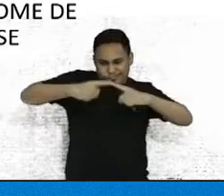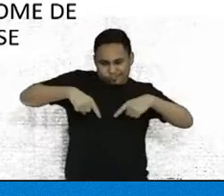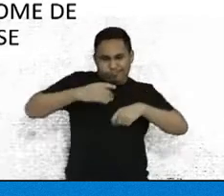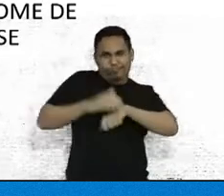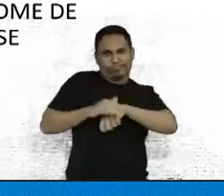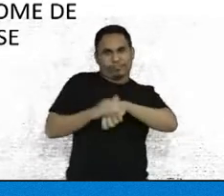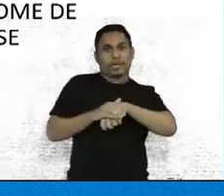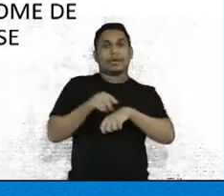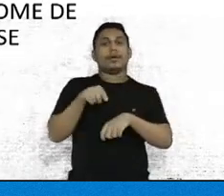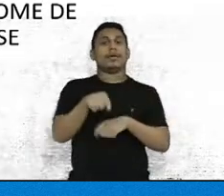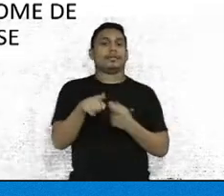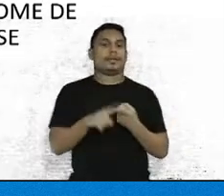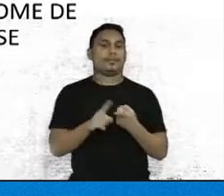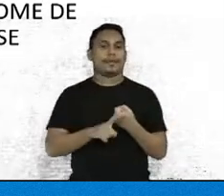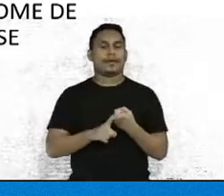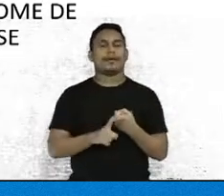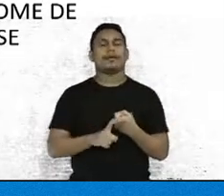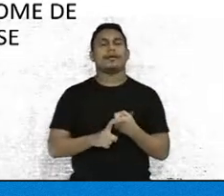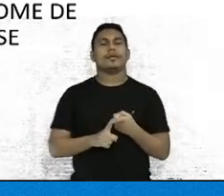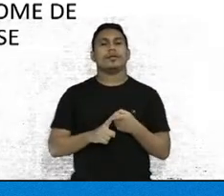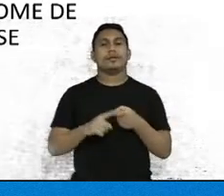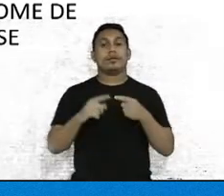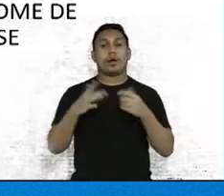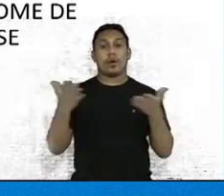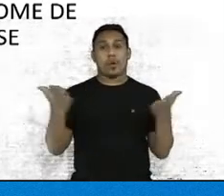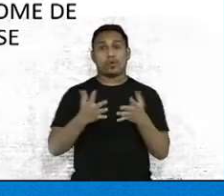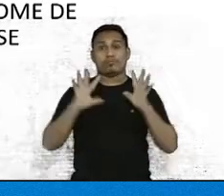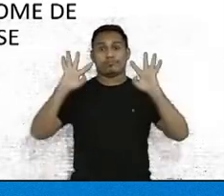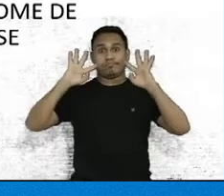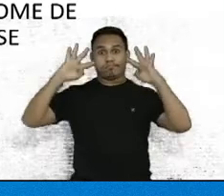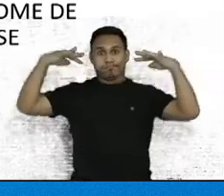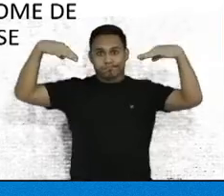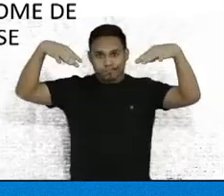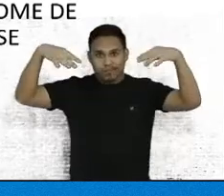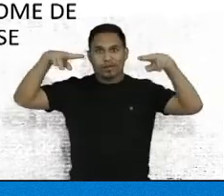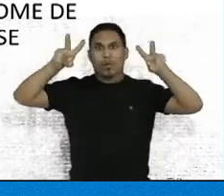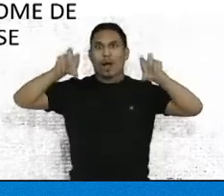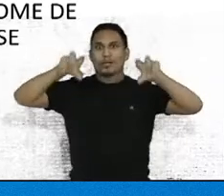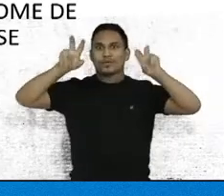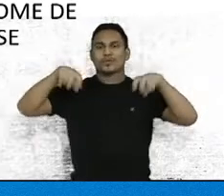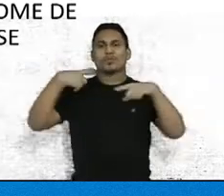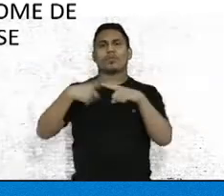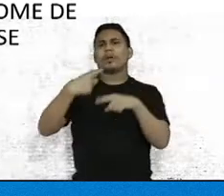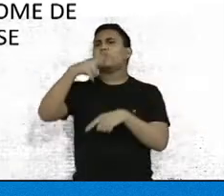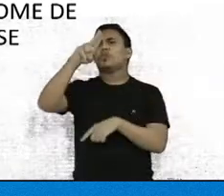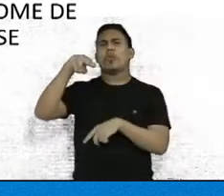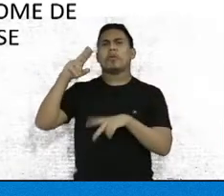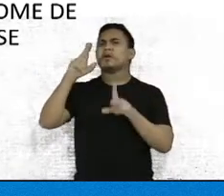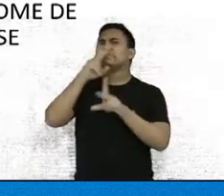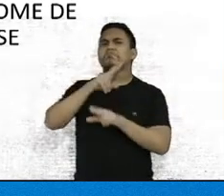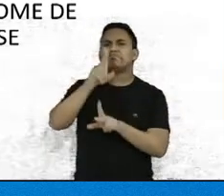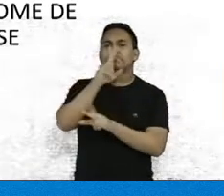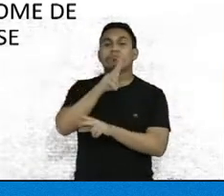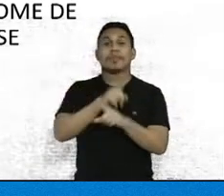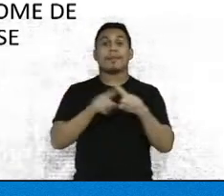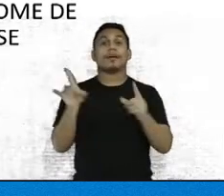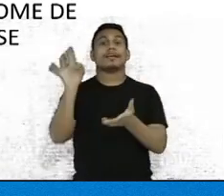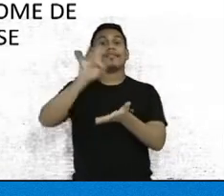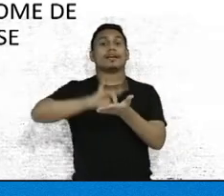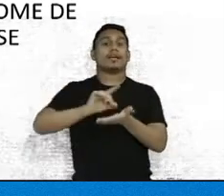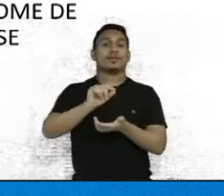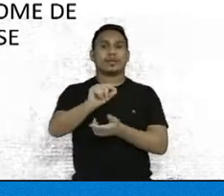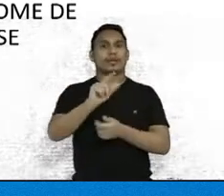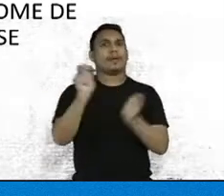Os holofotes se voltaram para esse assunto depois de um tempo onde já não se falava mais isso, mas a verdade é que pode existir uma associação,